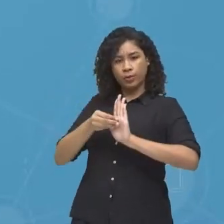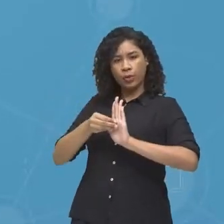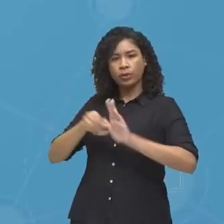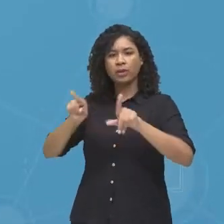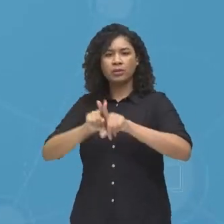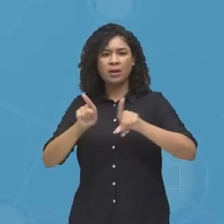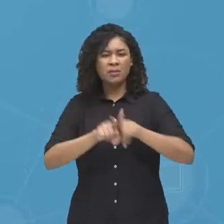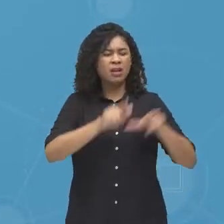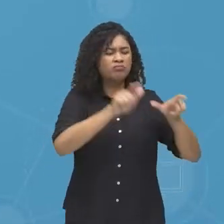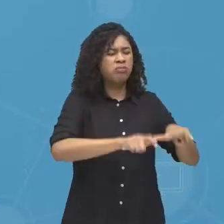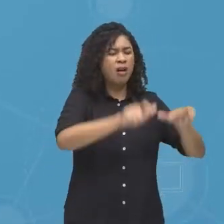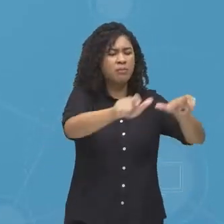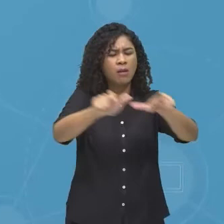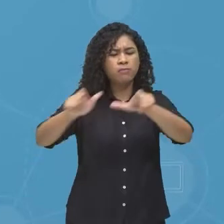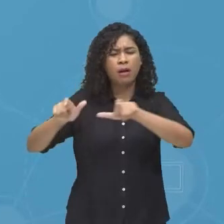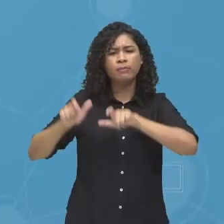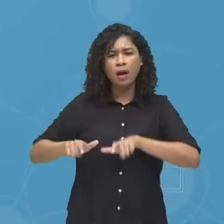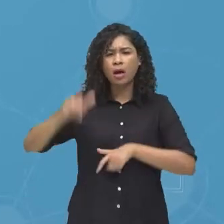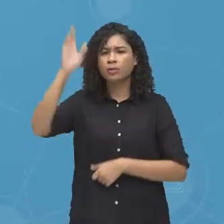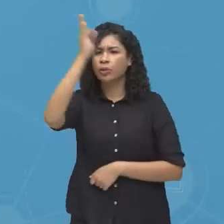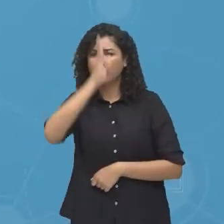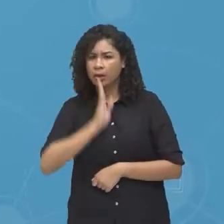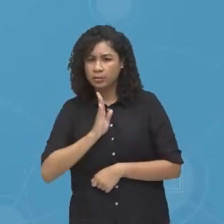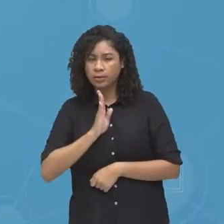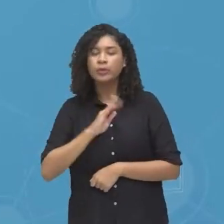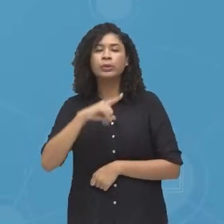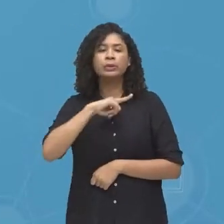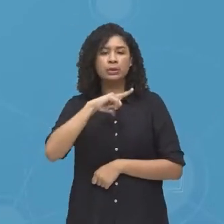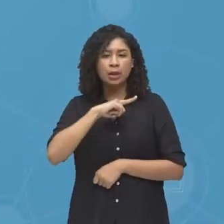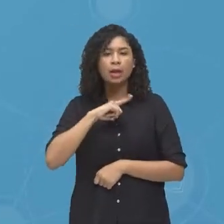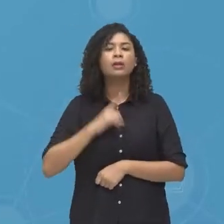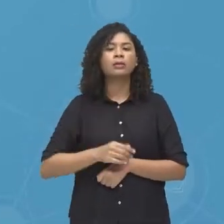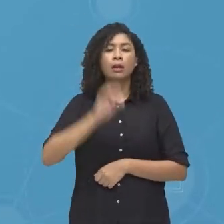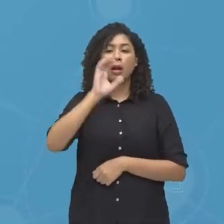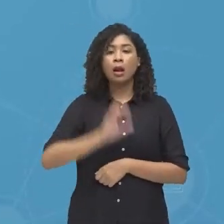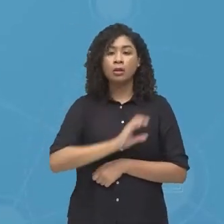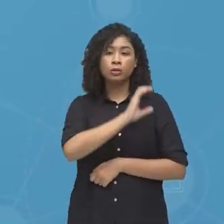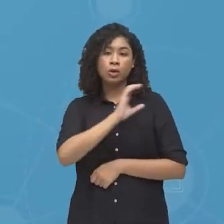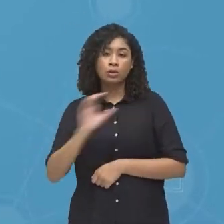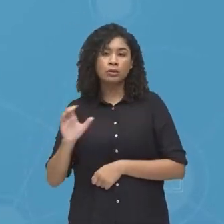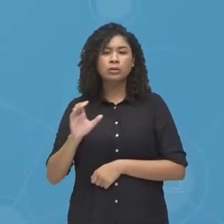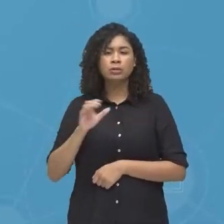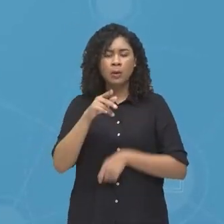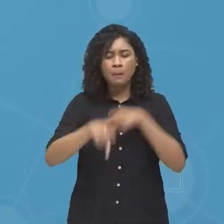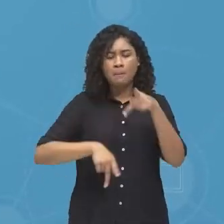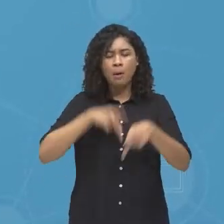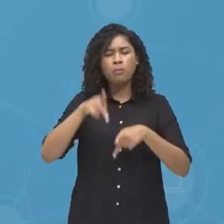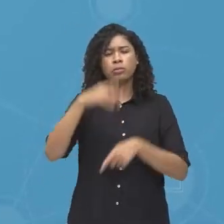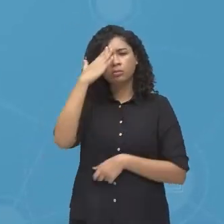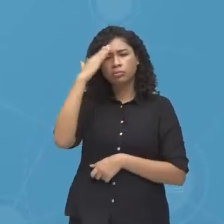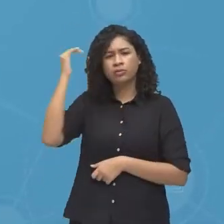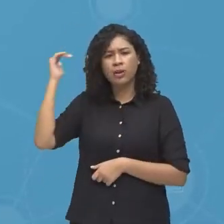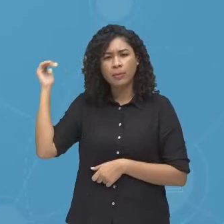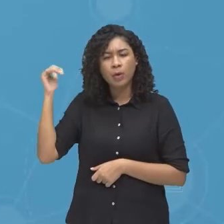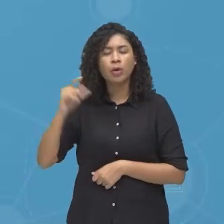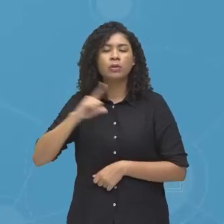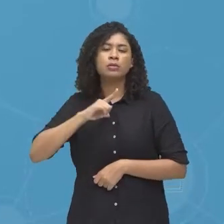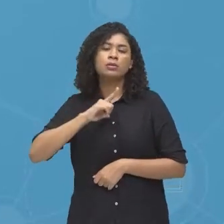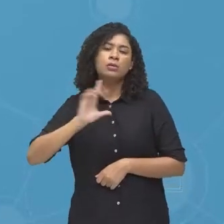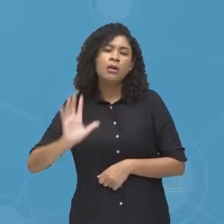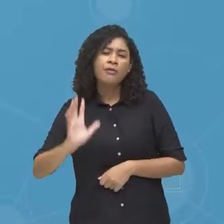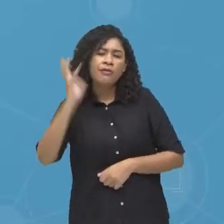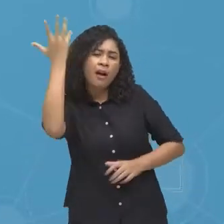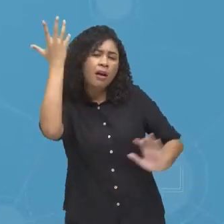quantos lugares celebram o catolicismo popular? Né? Através das festas